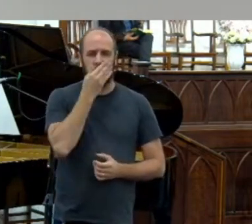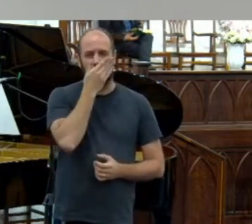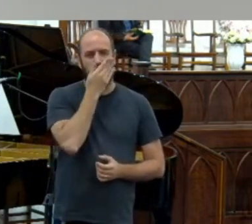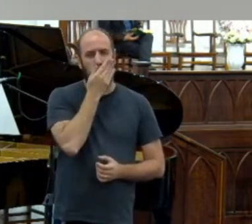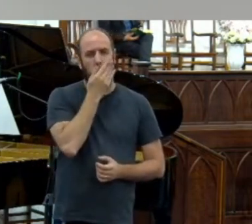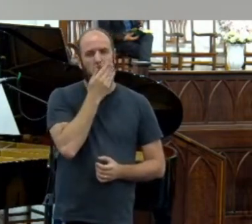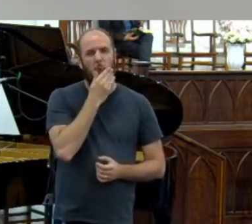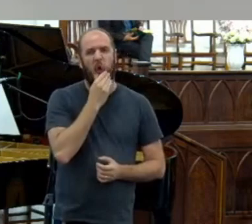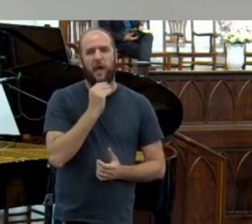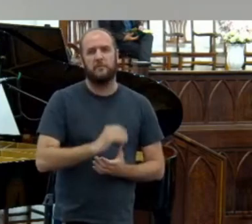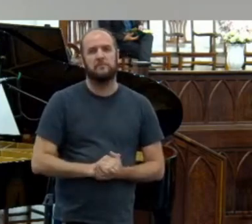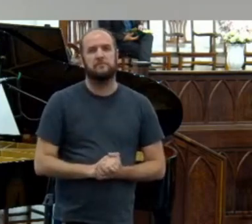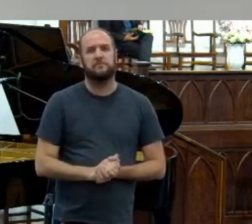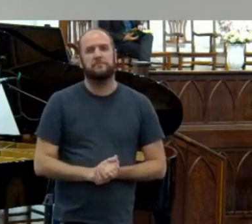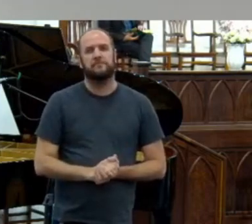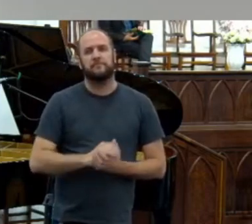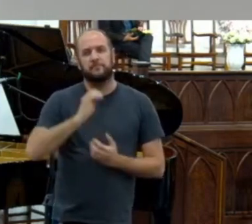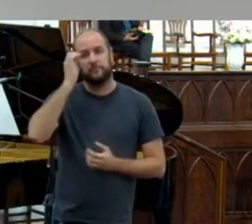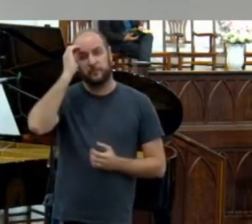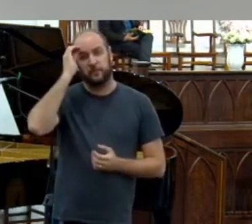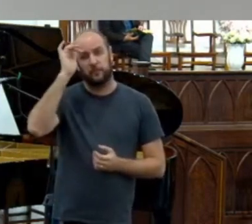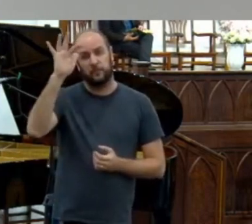como é que chama o país?